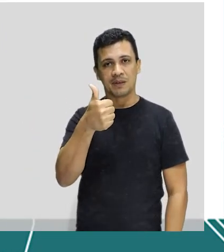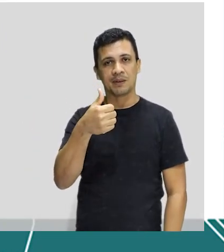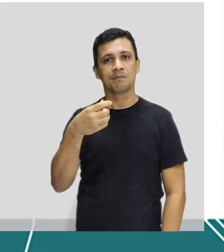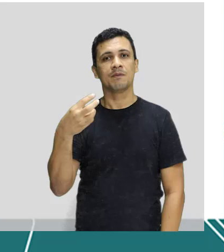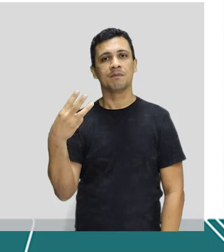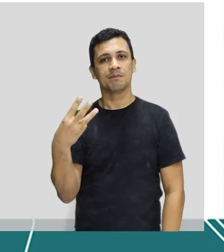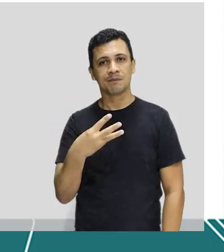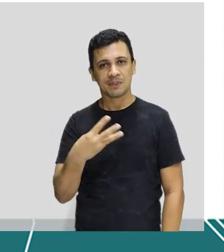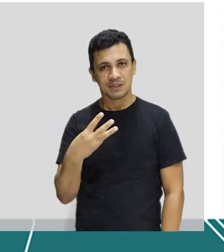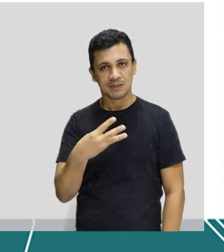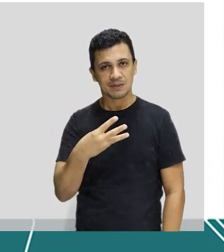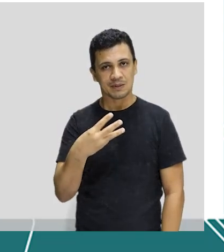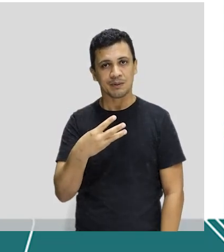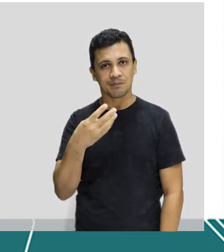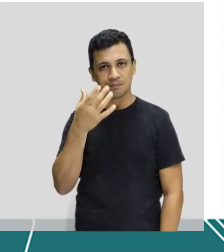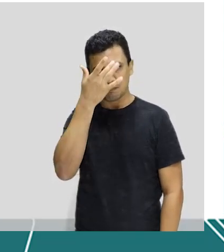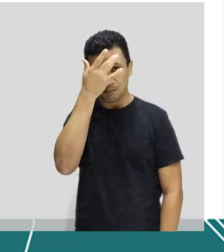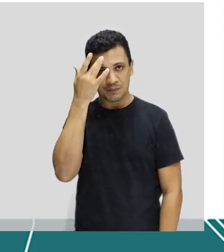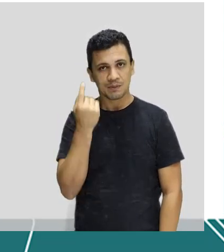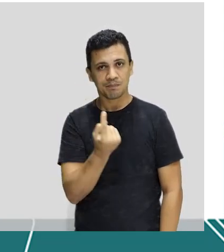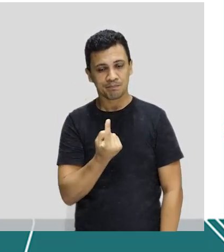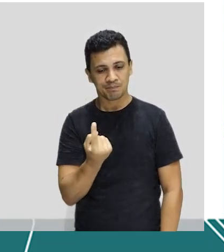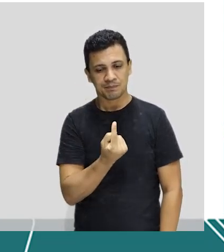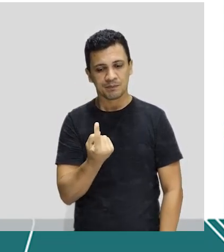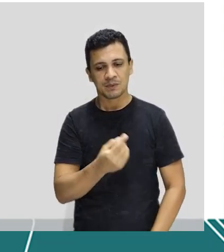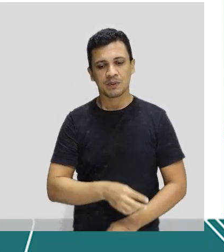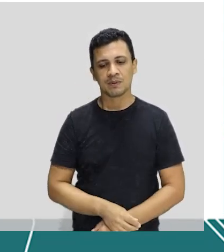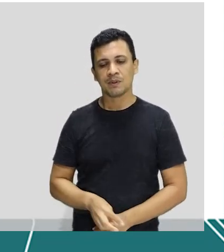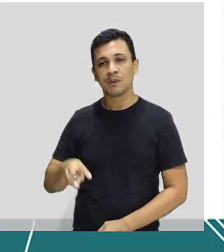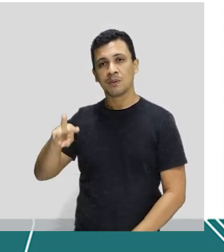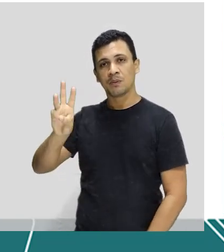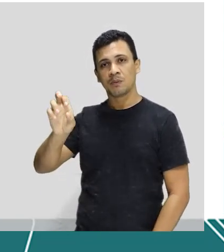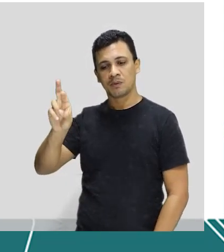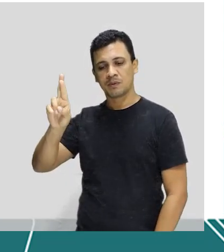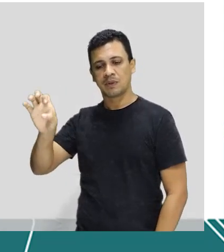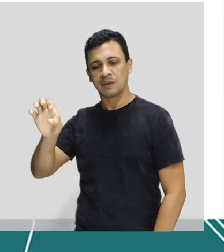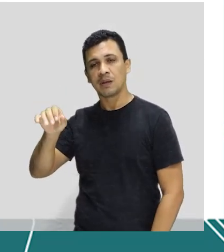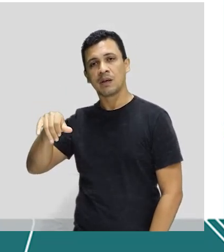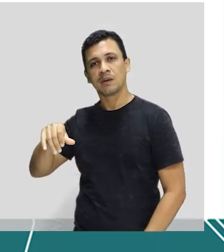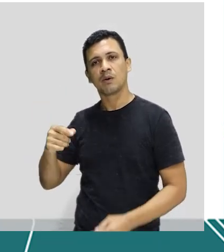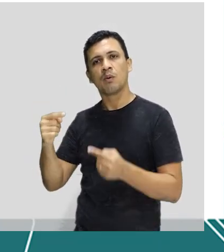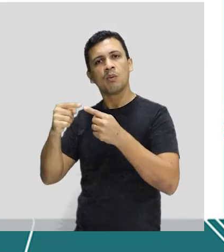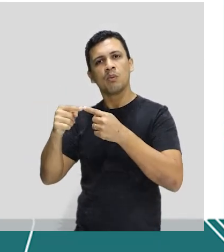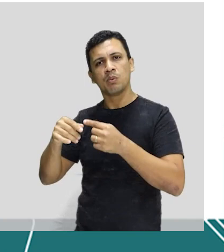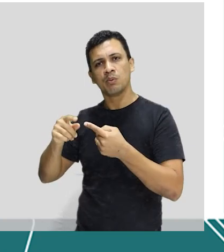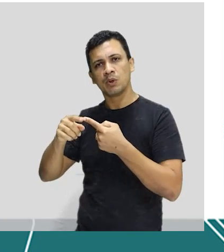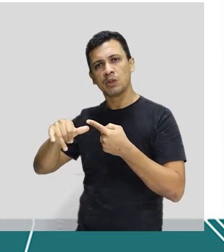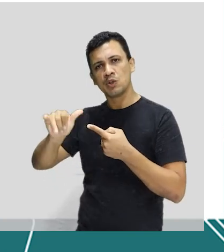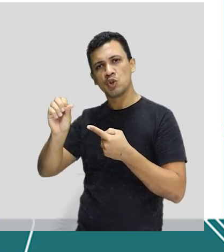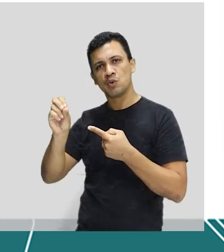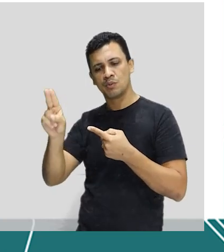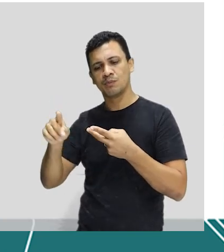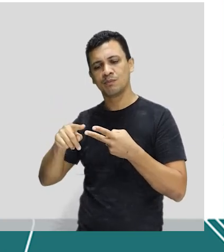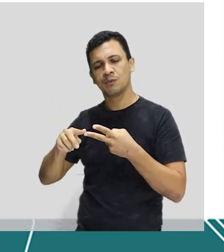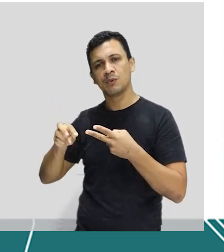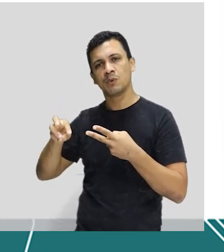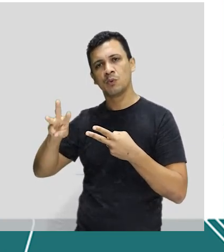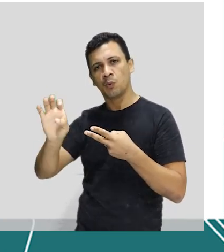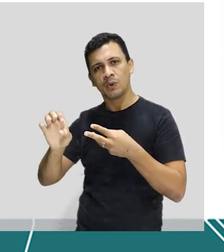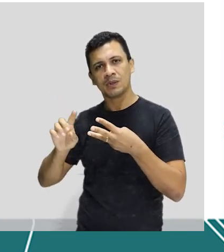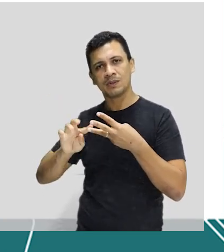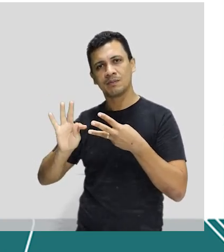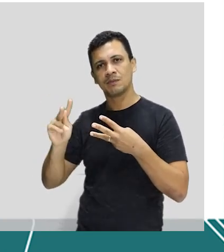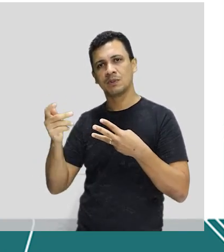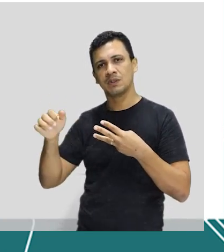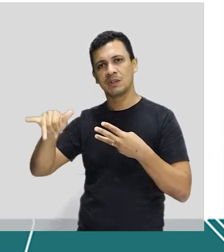singular, were para you, para we e para they. Tá? Esse som aqui é sempre fechado, were. Se